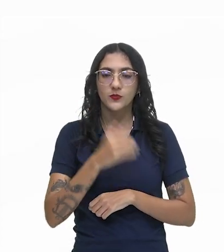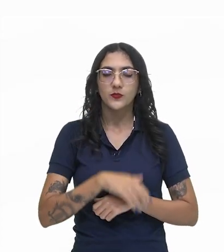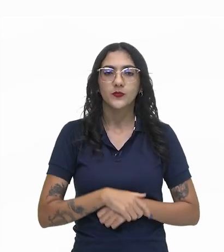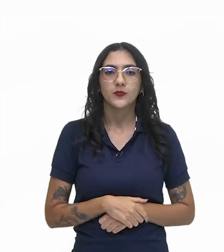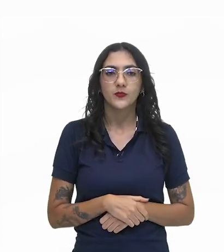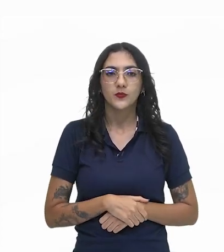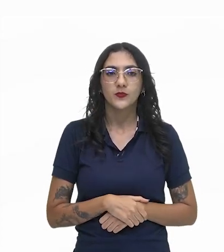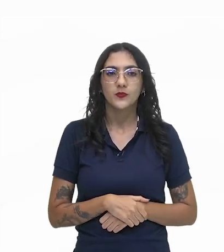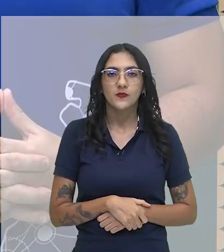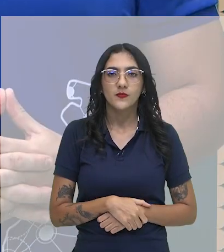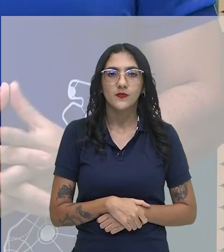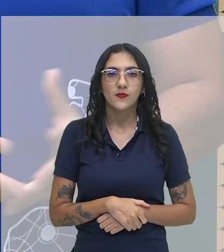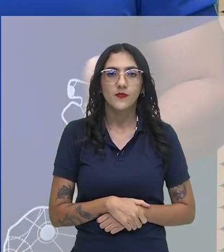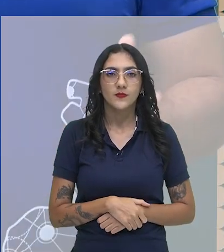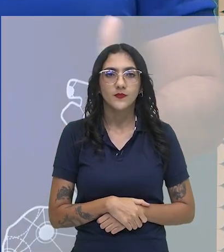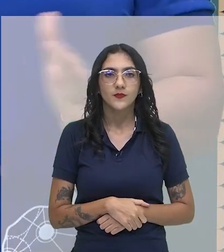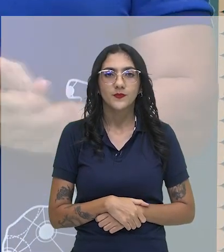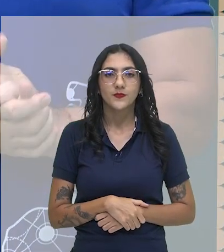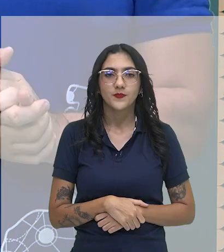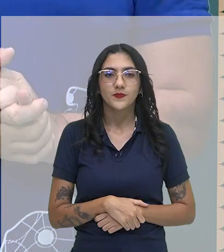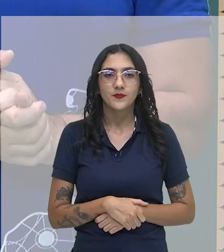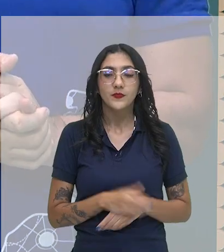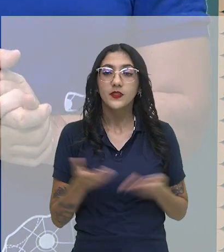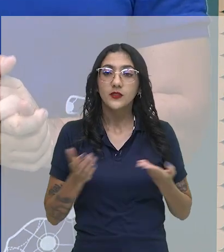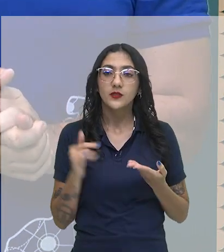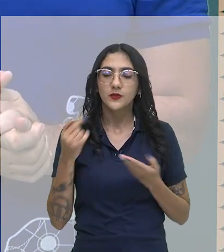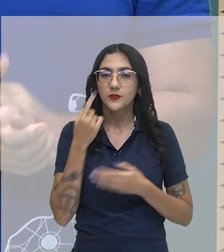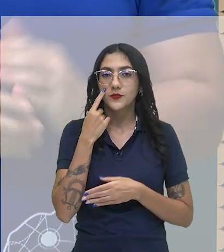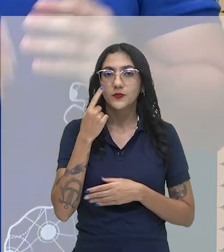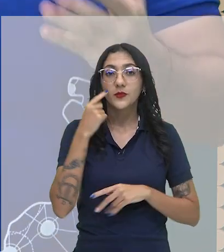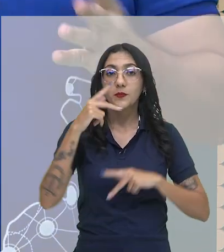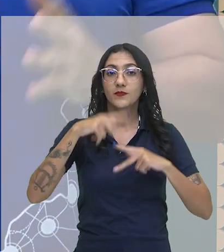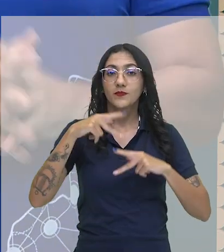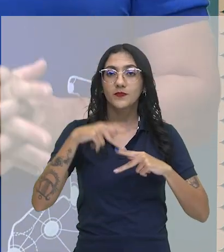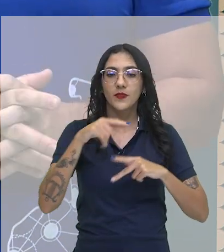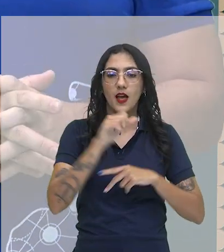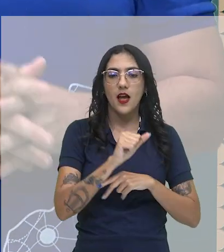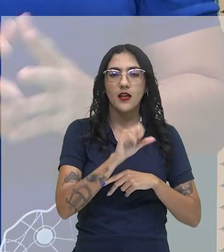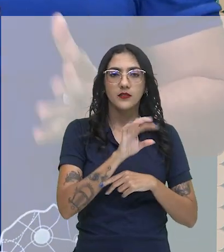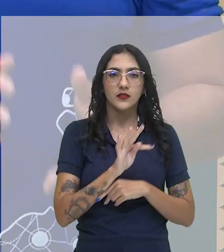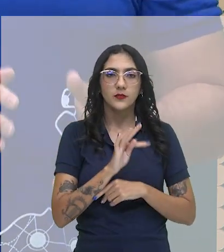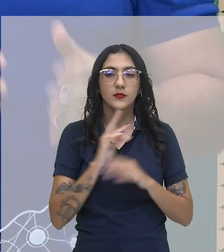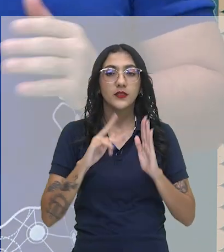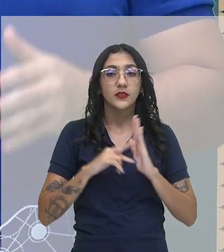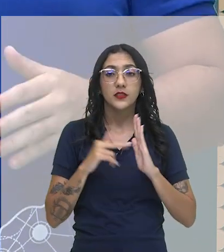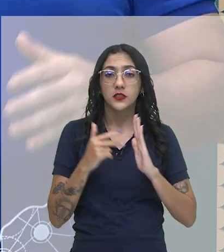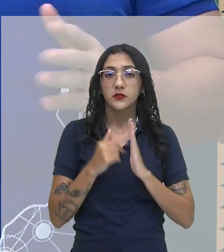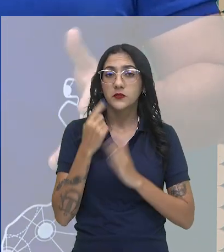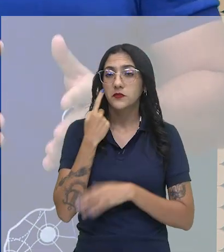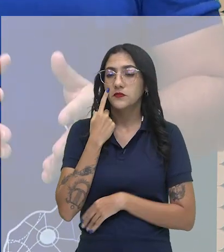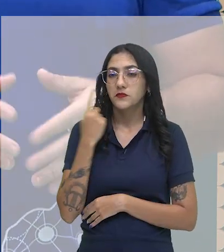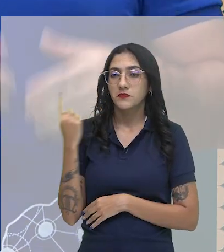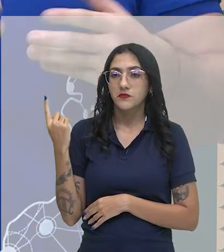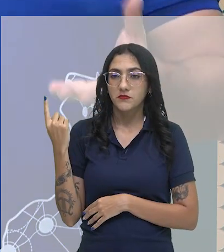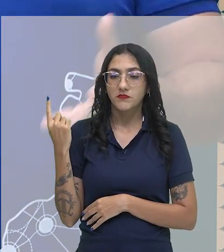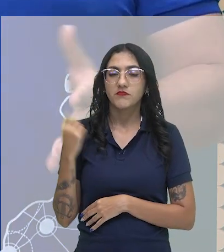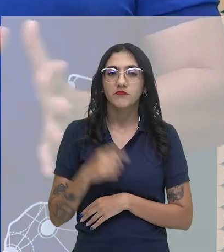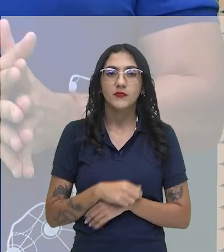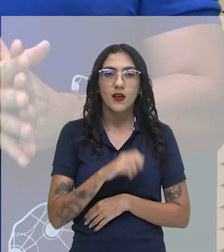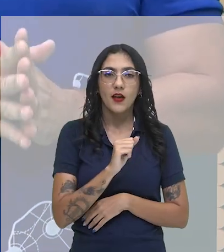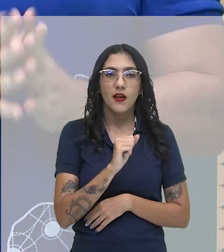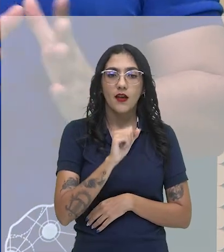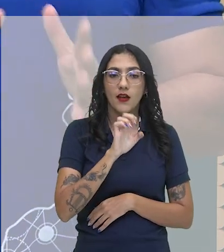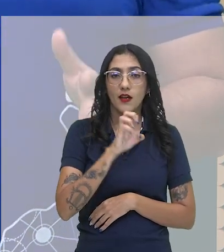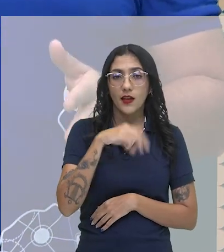Restaurante. E vamos agora falar sobre a preposition at. At significa em, no, na. Em